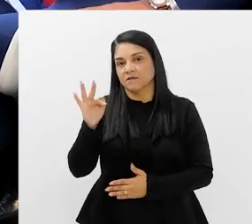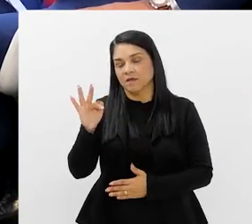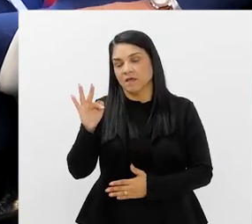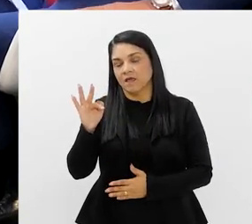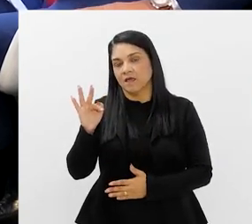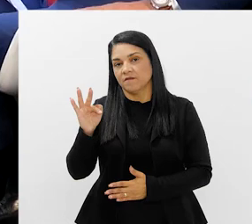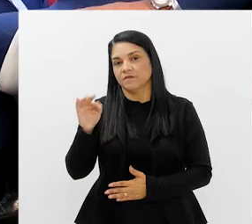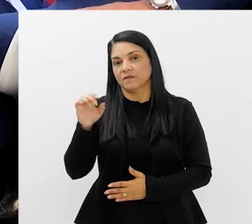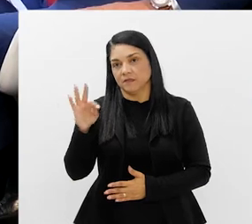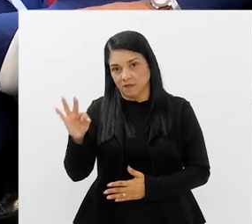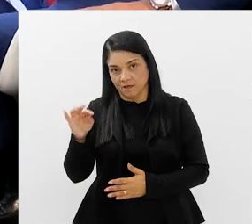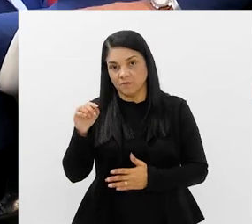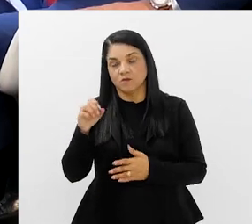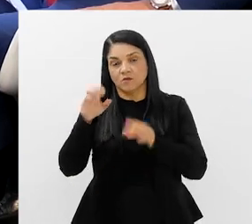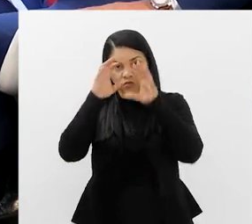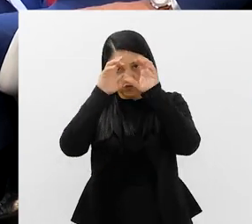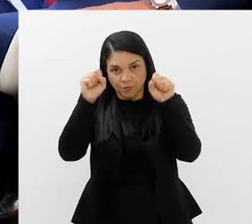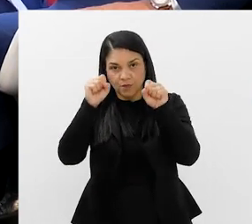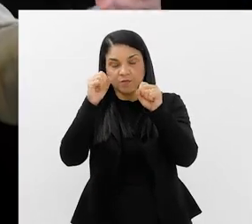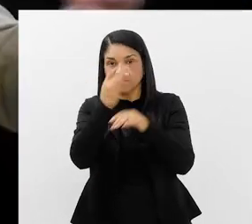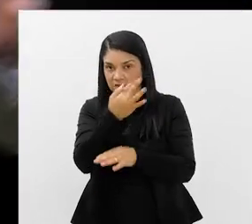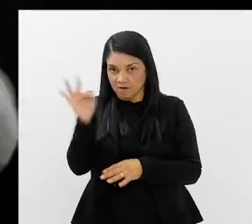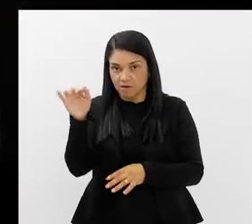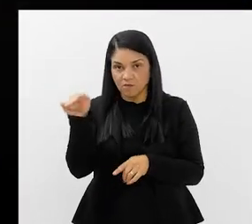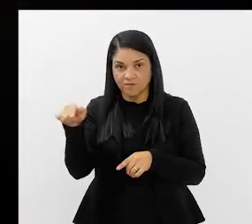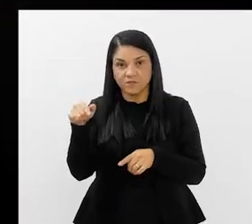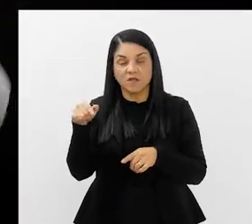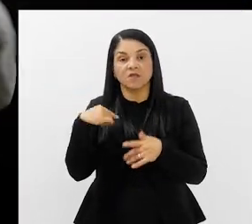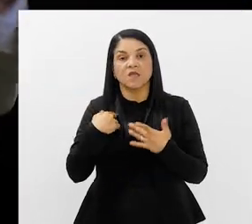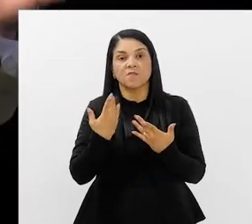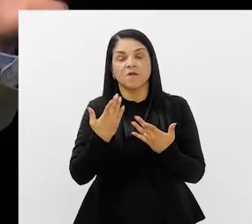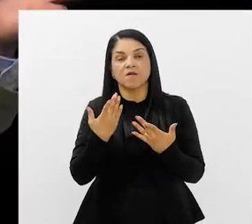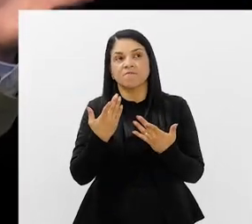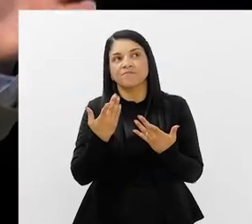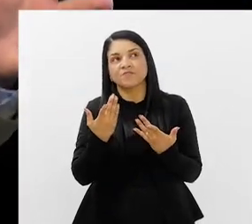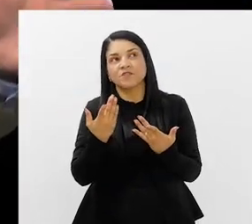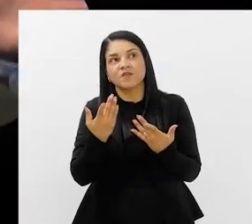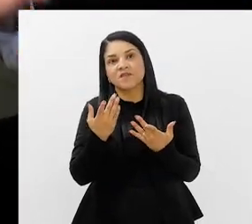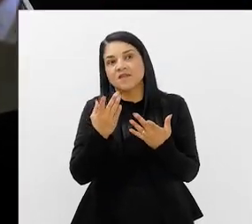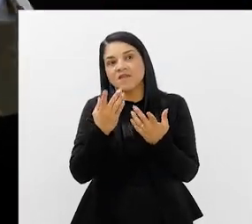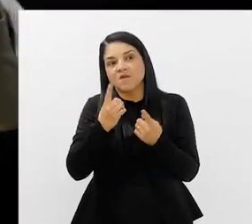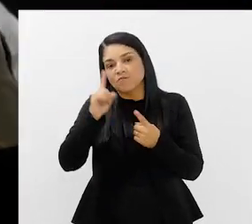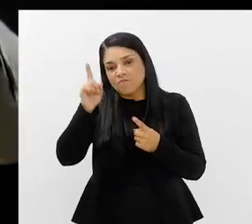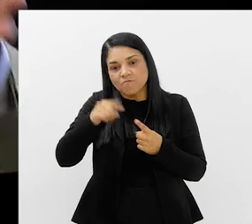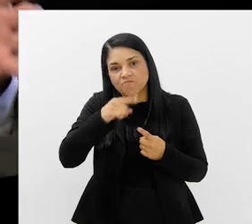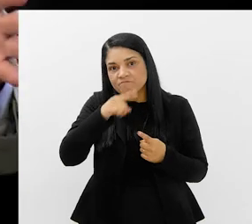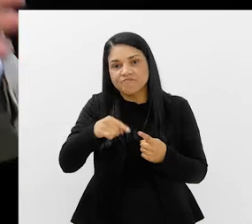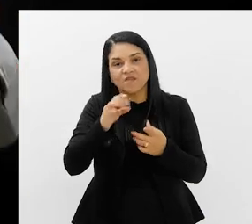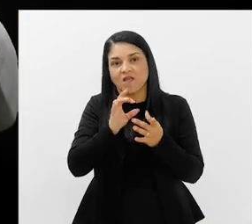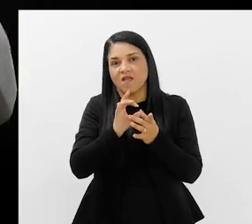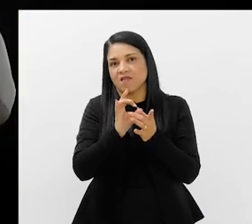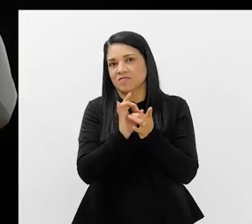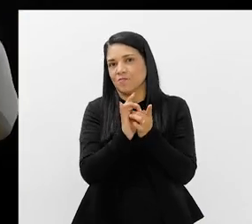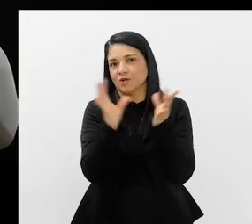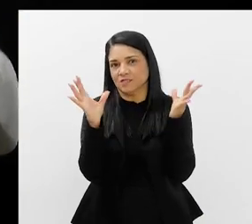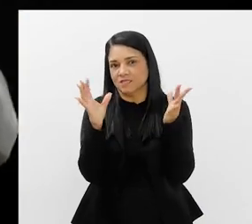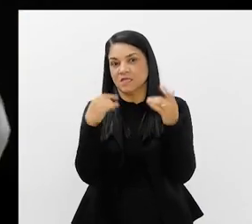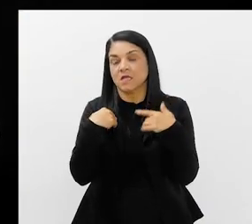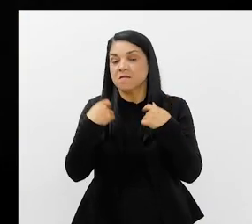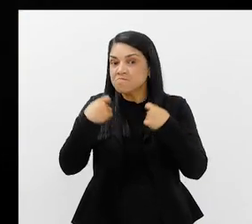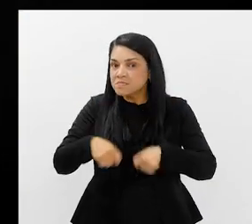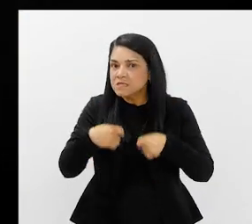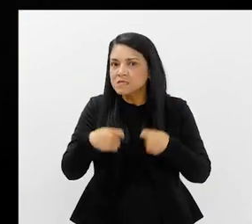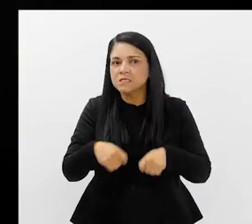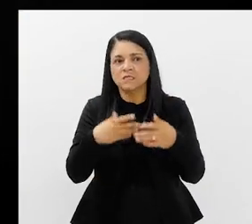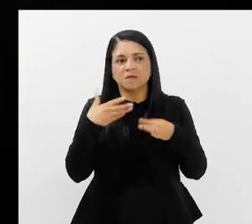porque entendeu-se que isso era uma violação à própria democracia. A democracia, cada dia